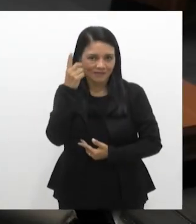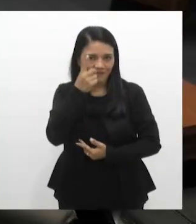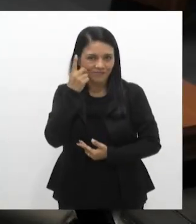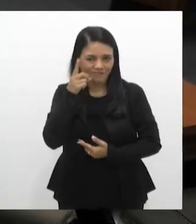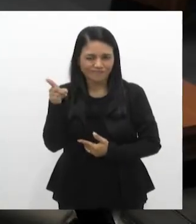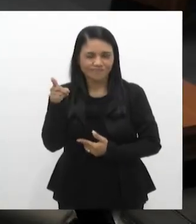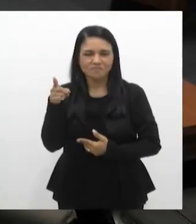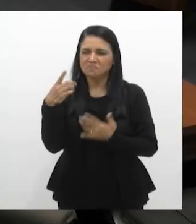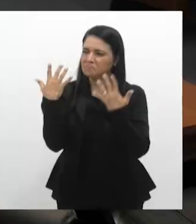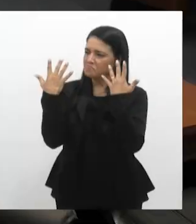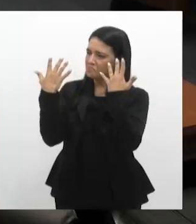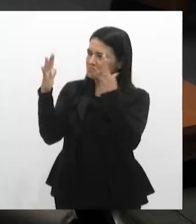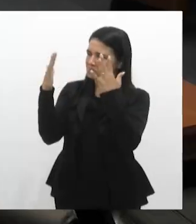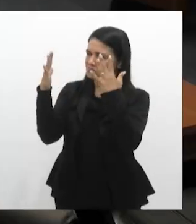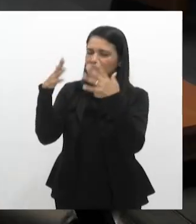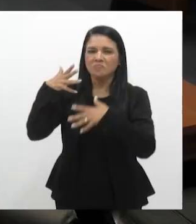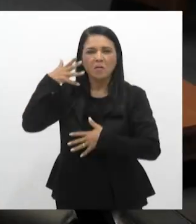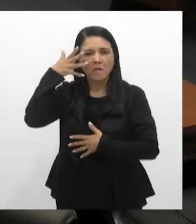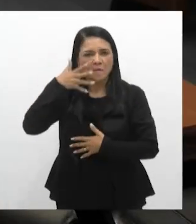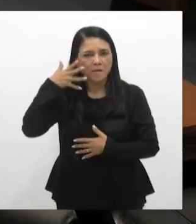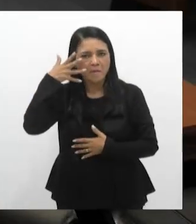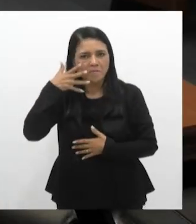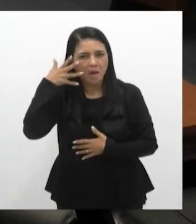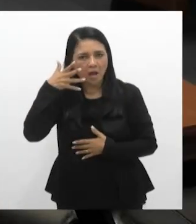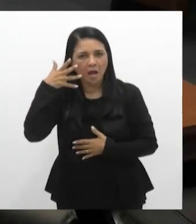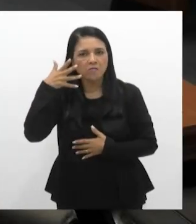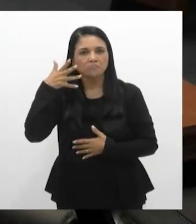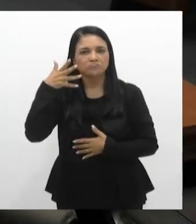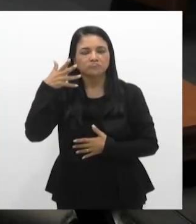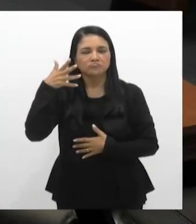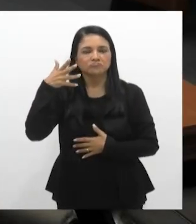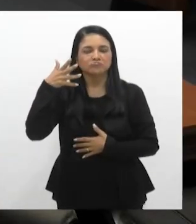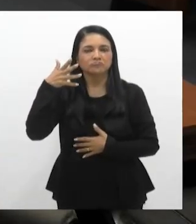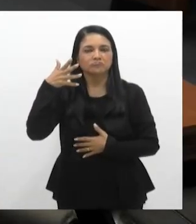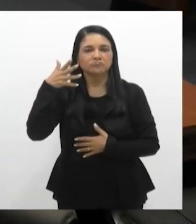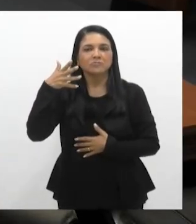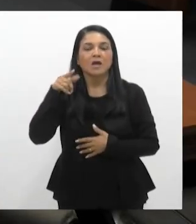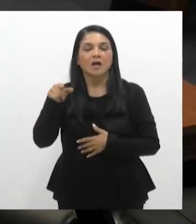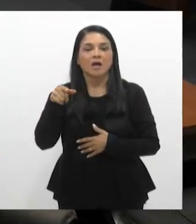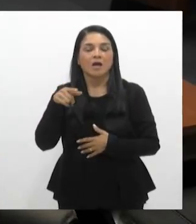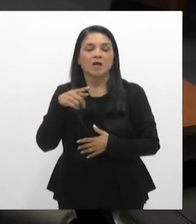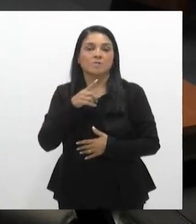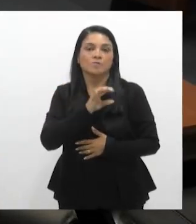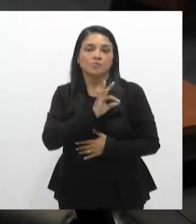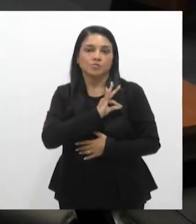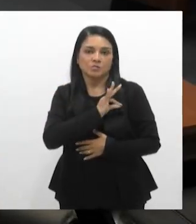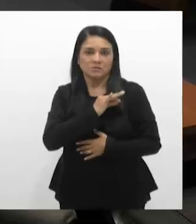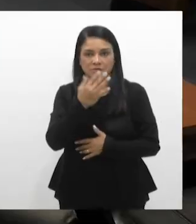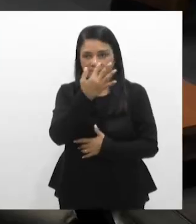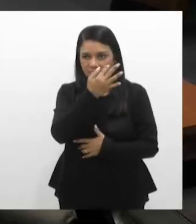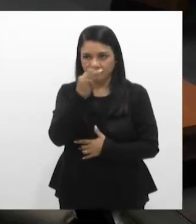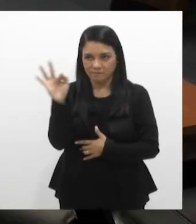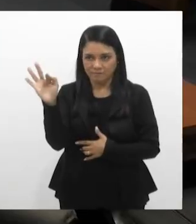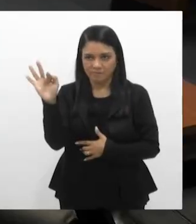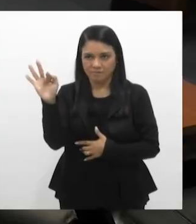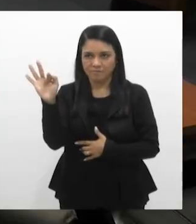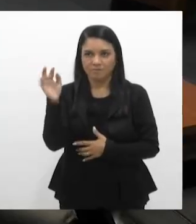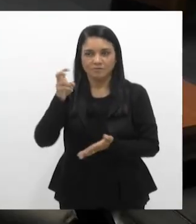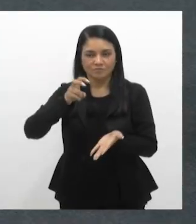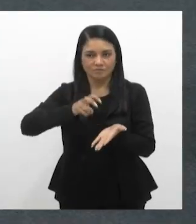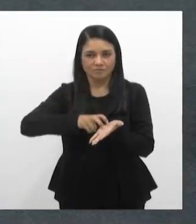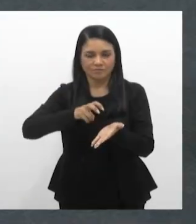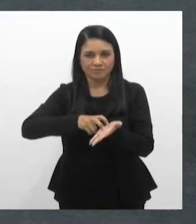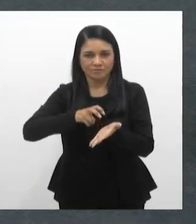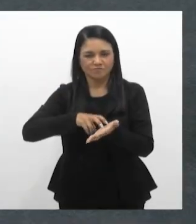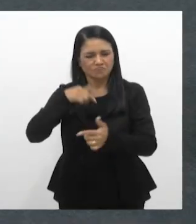de raciocínio, pela sua fala, e dizer que a Polícia Federal, nessa manhã de hoje,